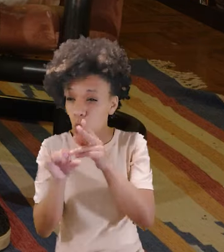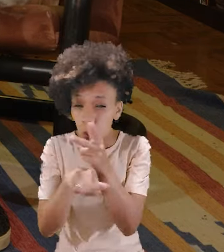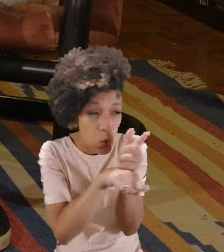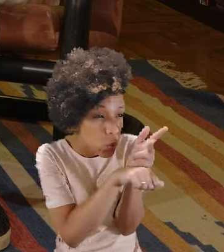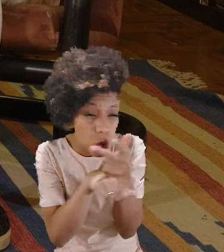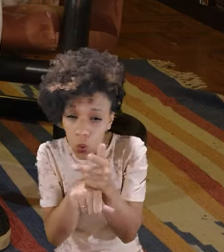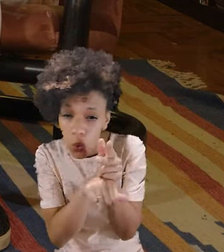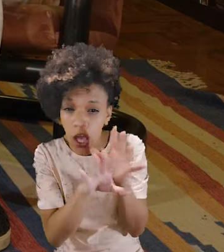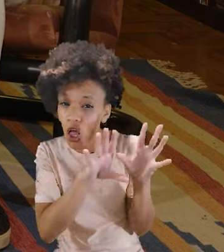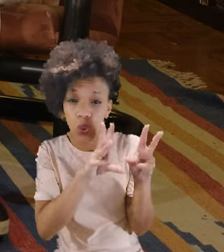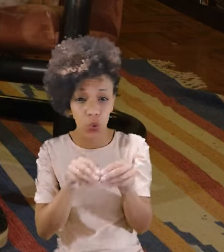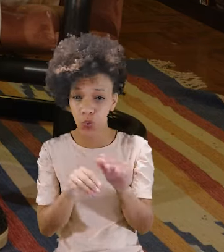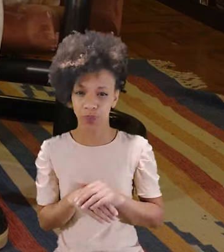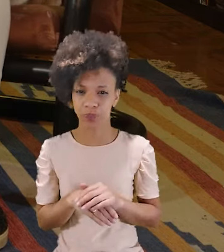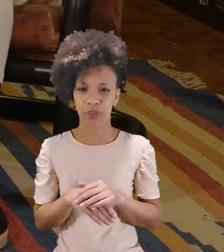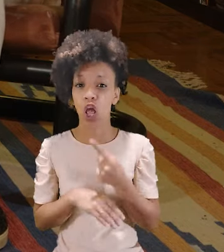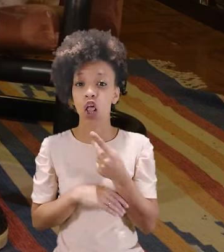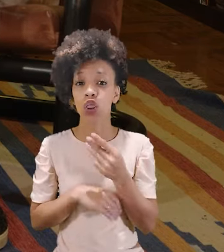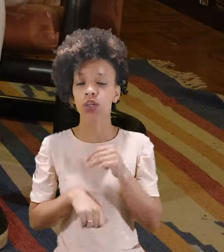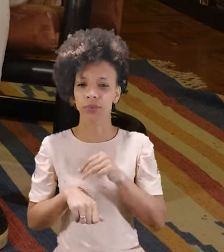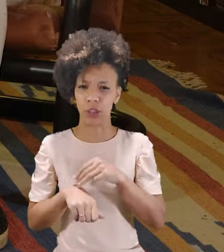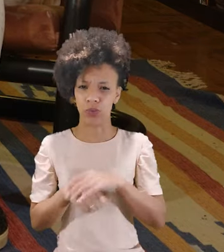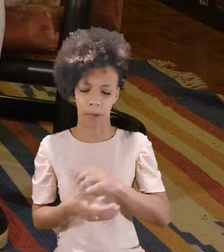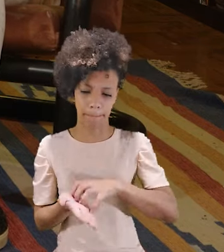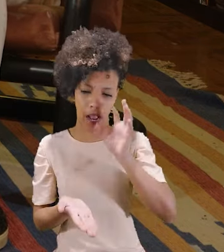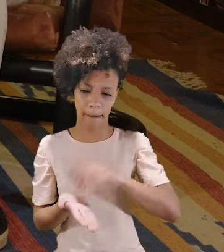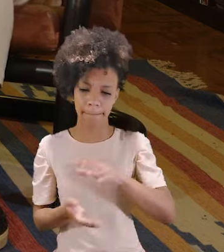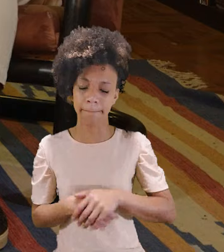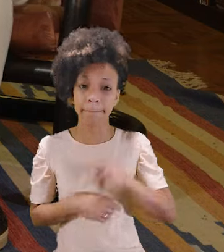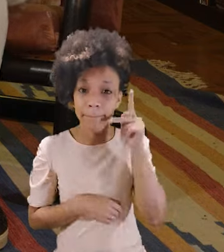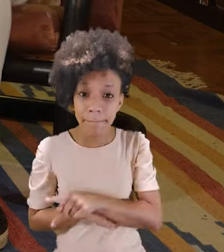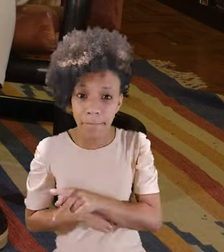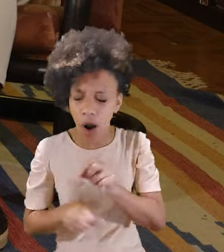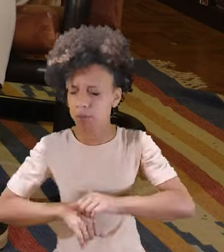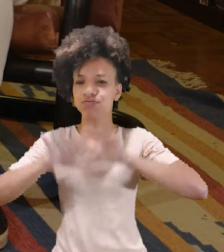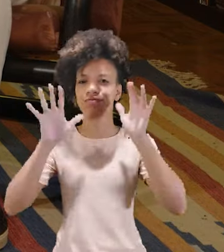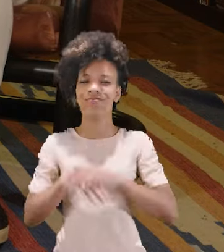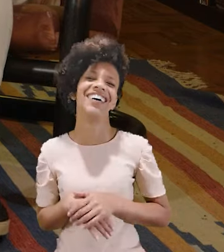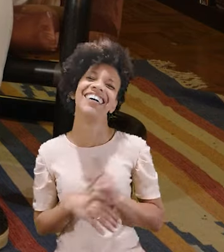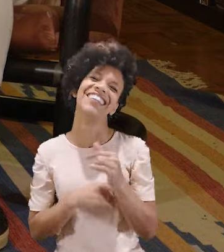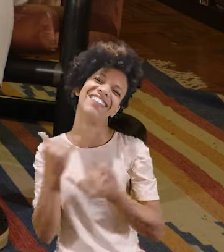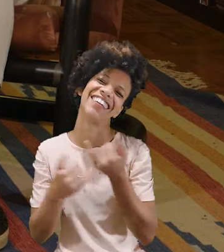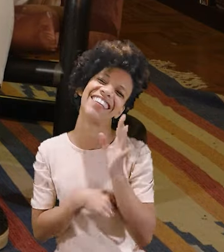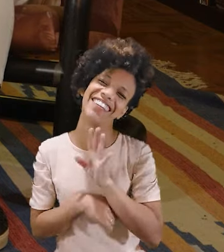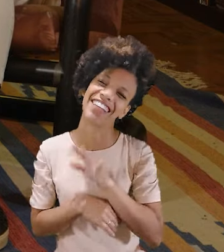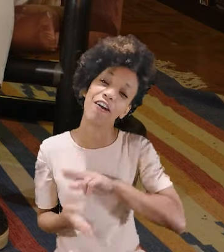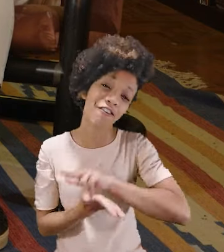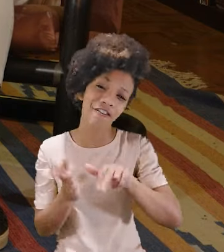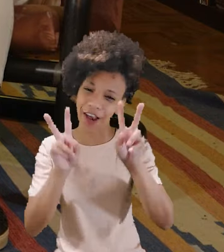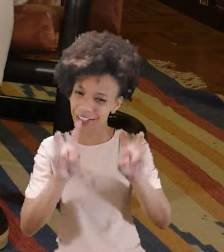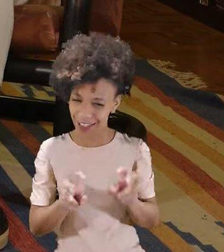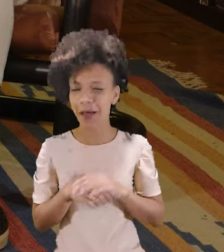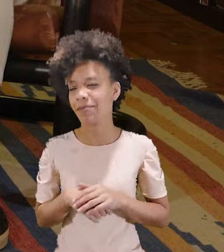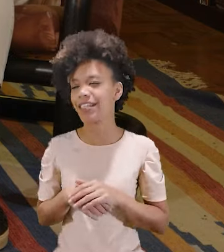é uma carta que ele faz e a cada 12 minutos com alarme é bomba na brincadeira o canal dele é muito legal ele ele fala de